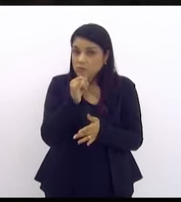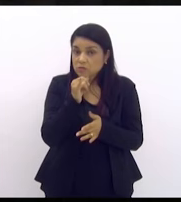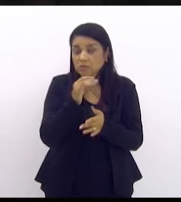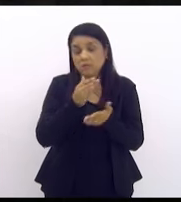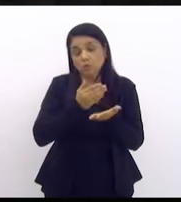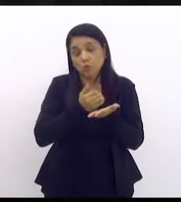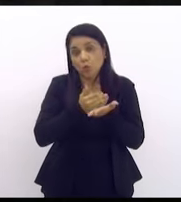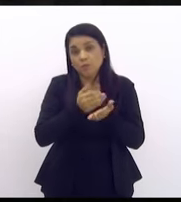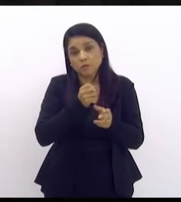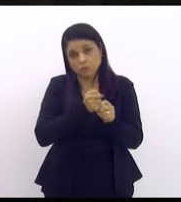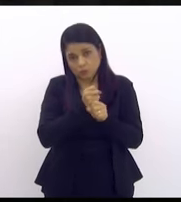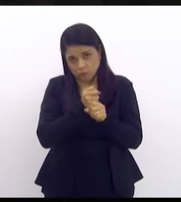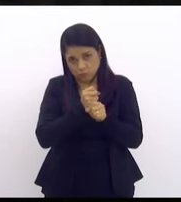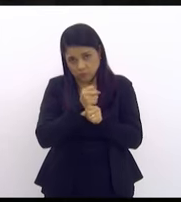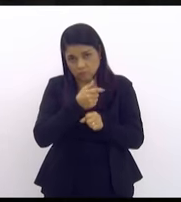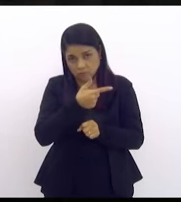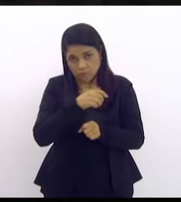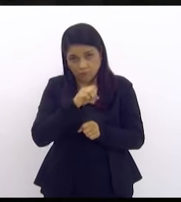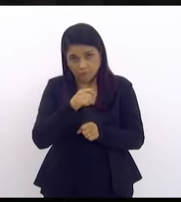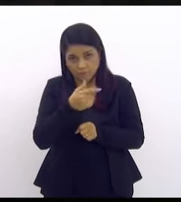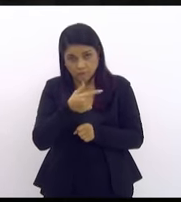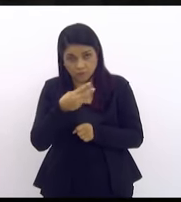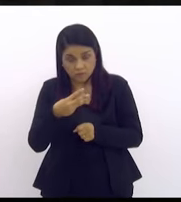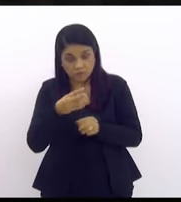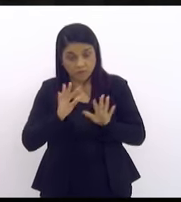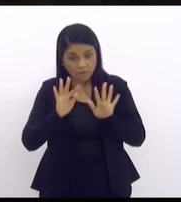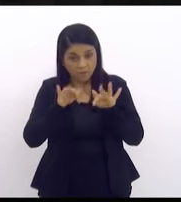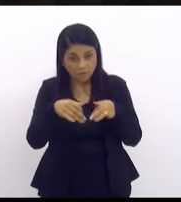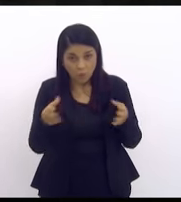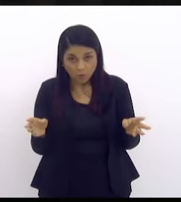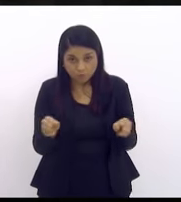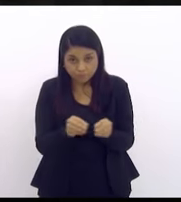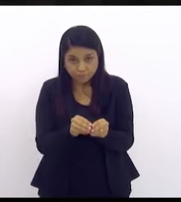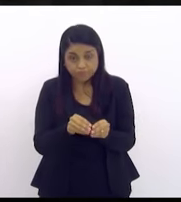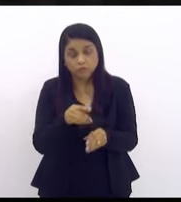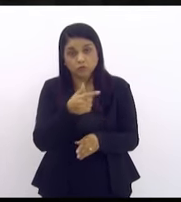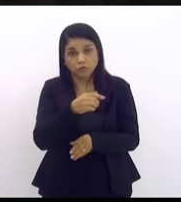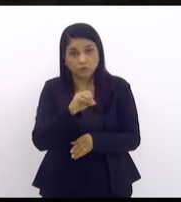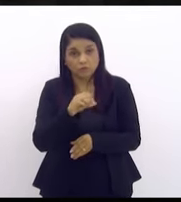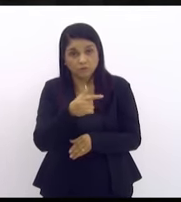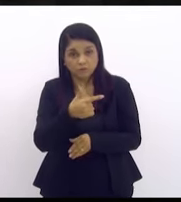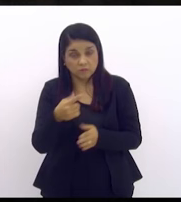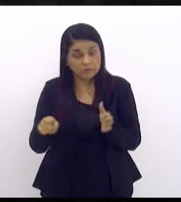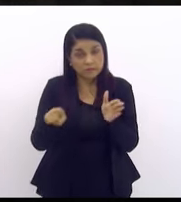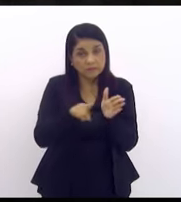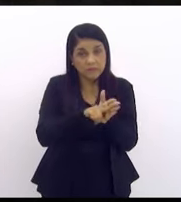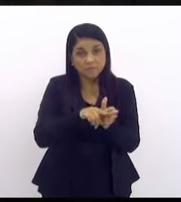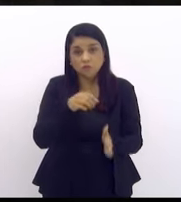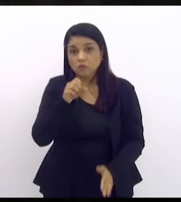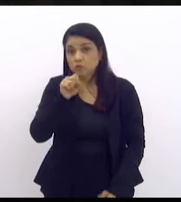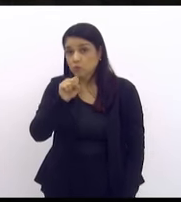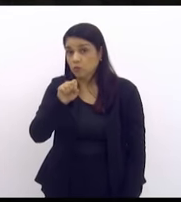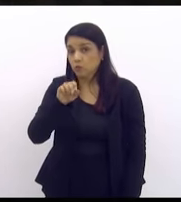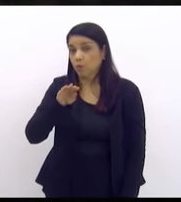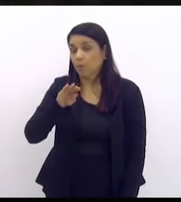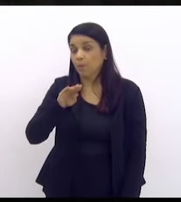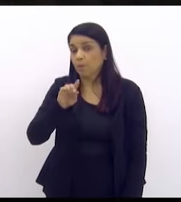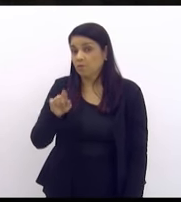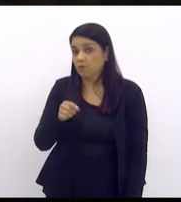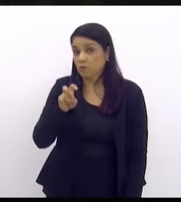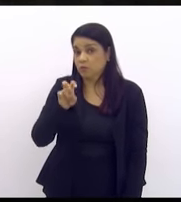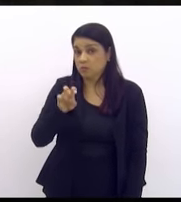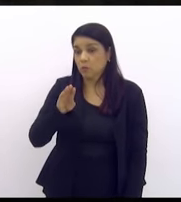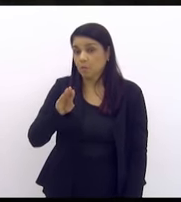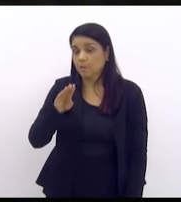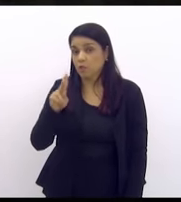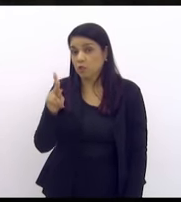do ano e é corroborado agora no final com uma previsão de déficit orçamentário de 8,5 bilhões. E,